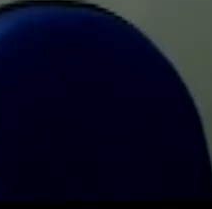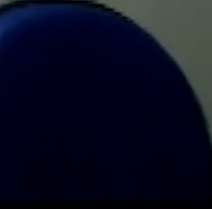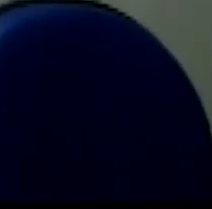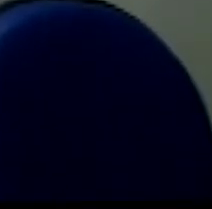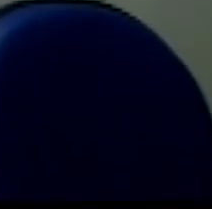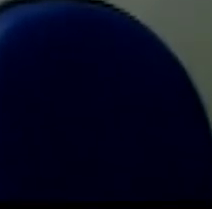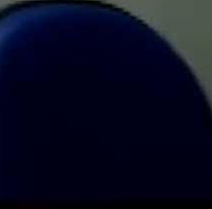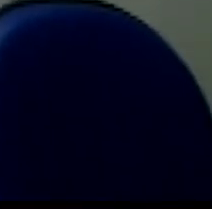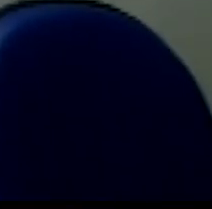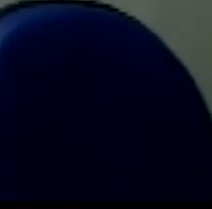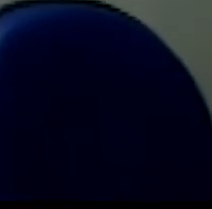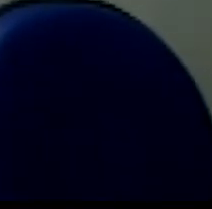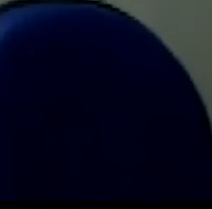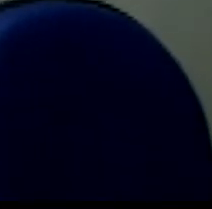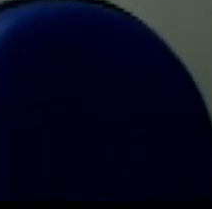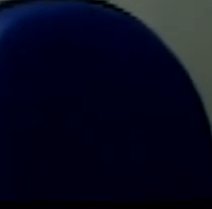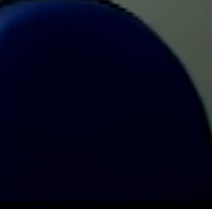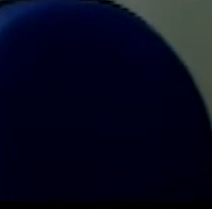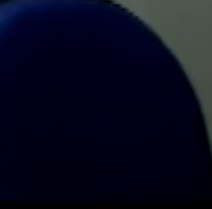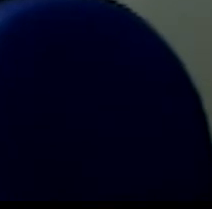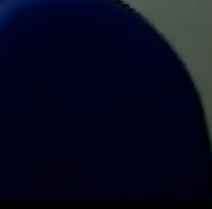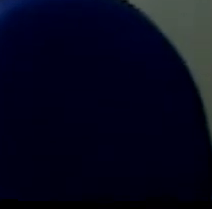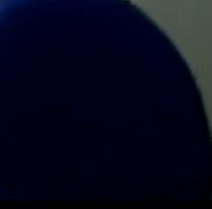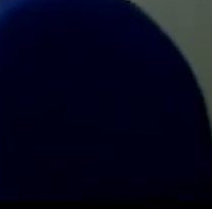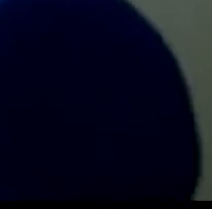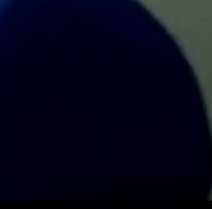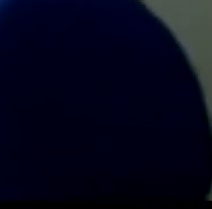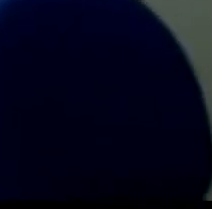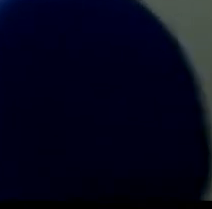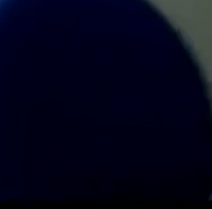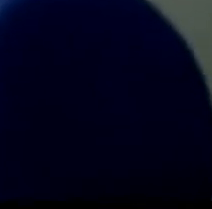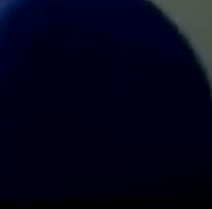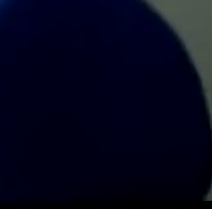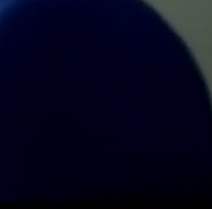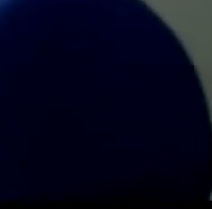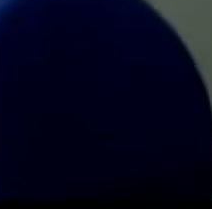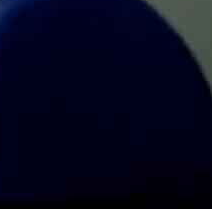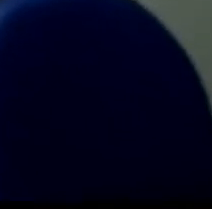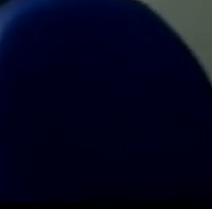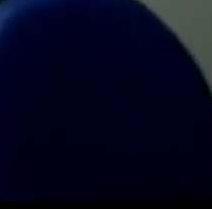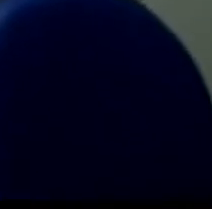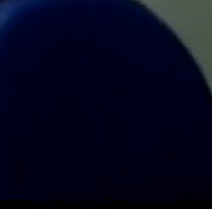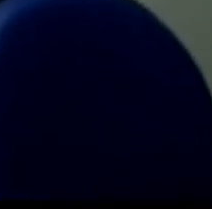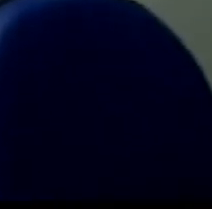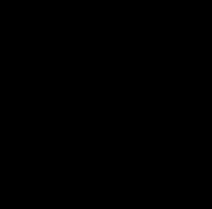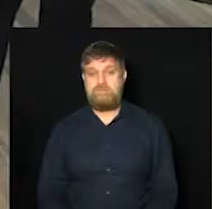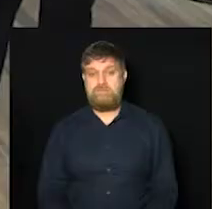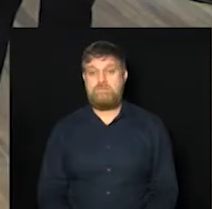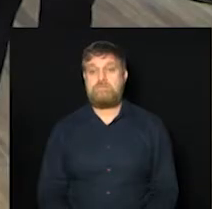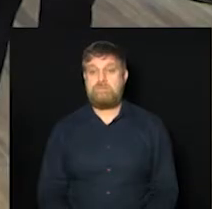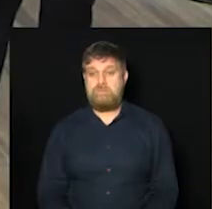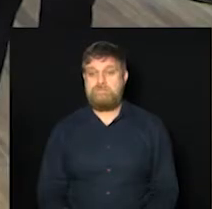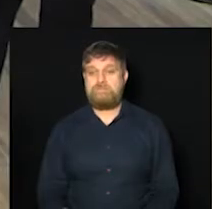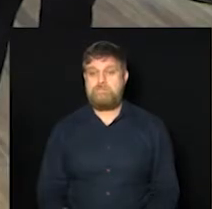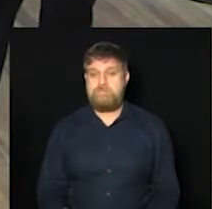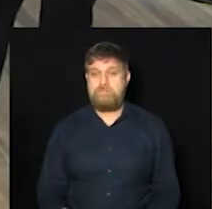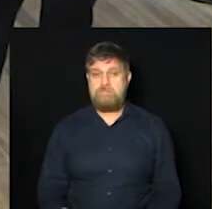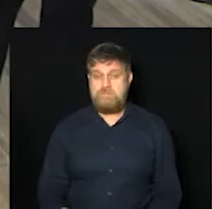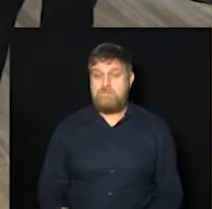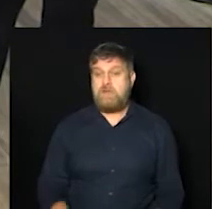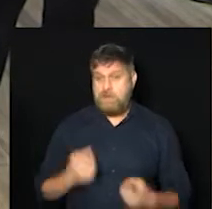Municipal para que seja aprovado esse projeto de lei de grande importância para os pais e as crianças do nosso município. É